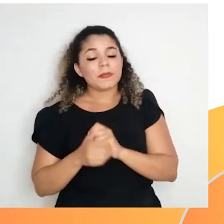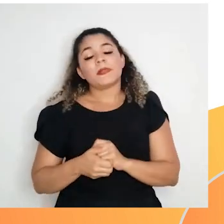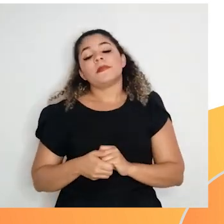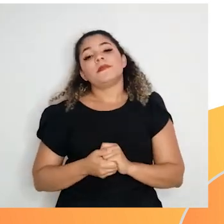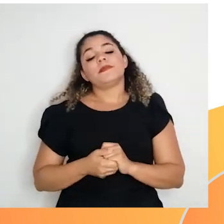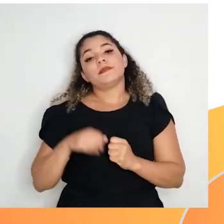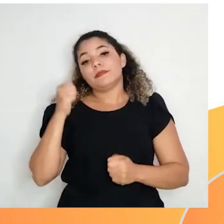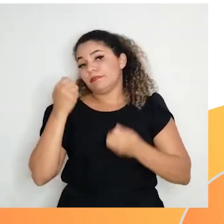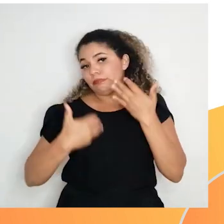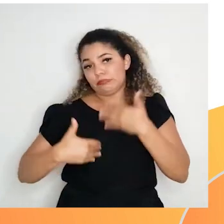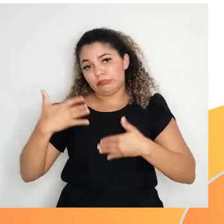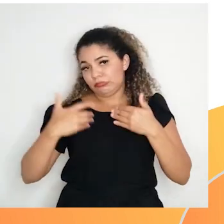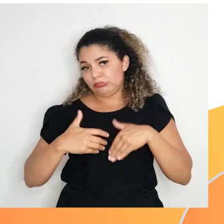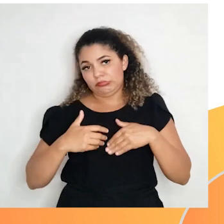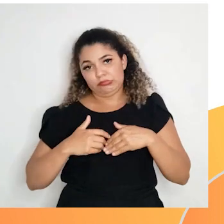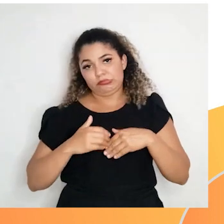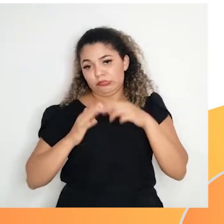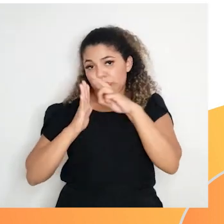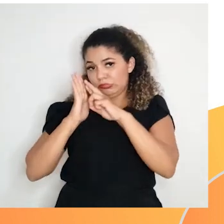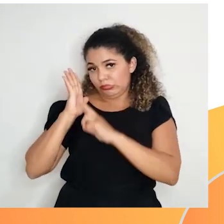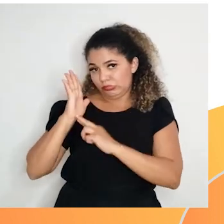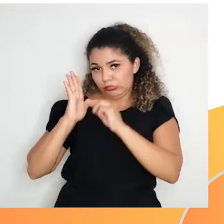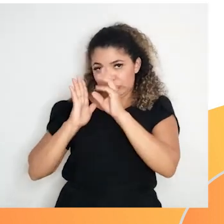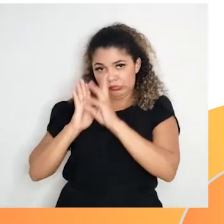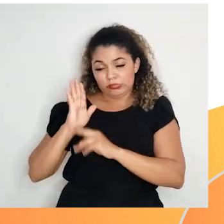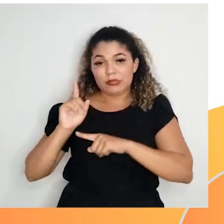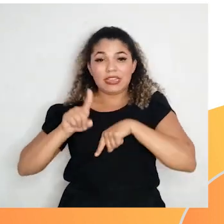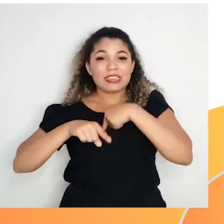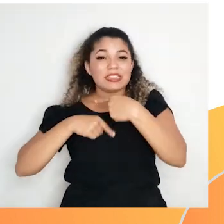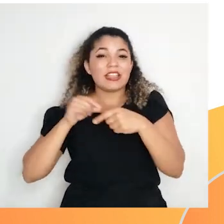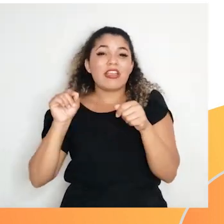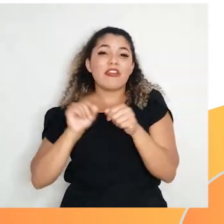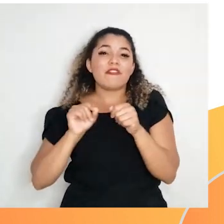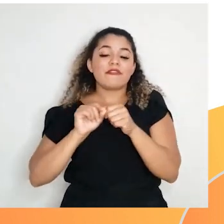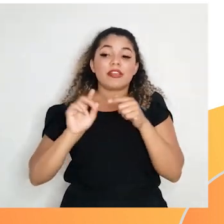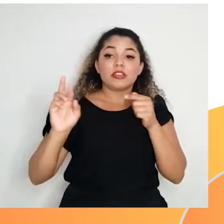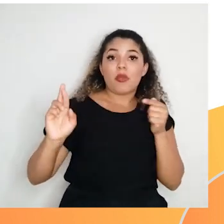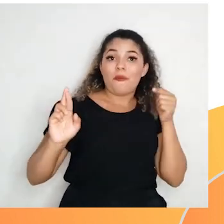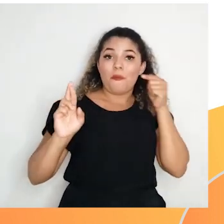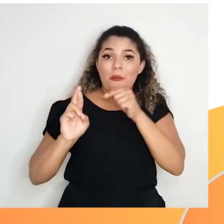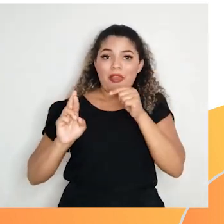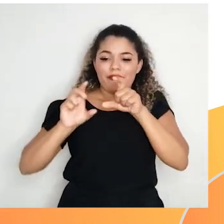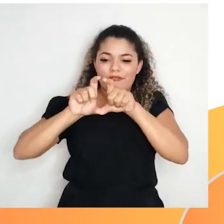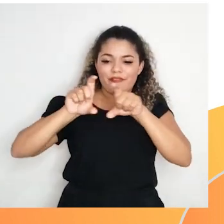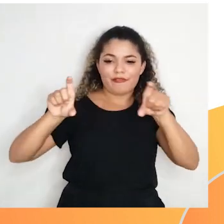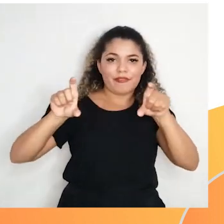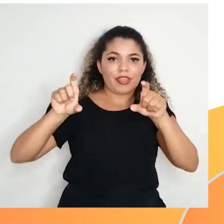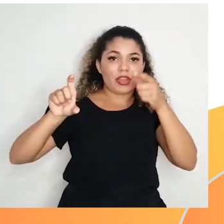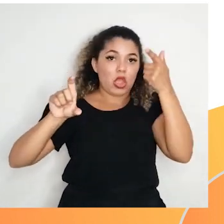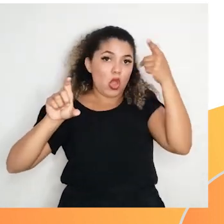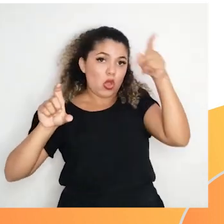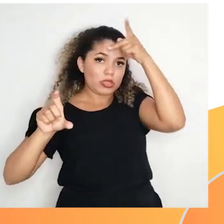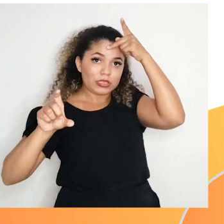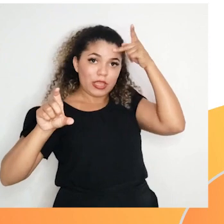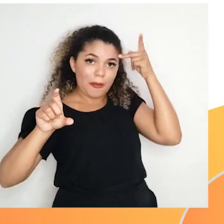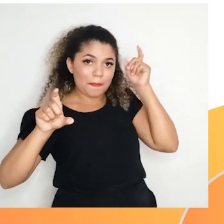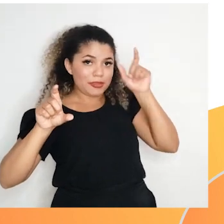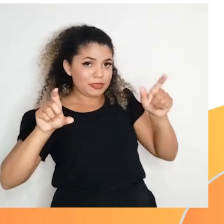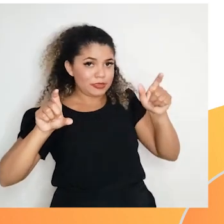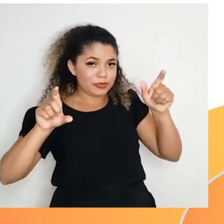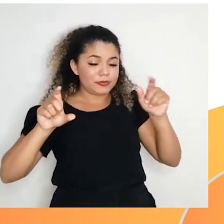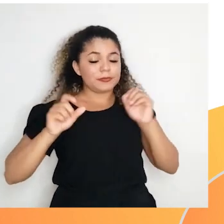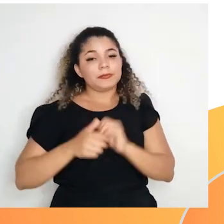da dissertação, o autor do texto, ele faz uma referência aí ao autor